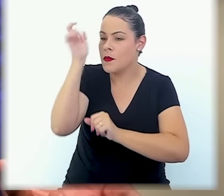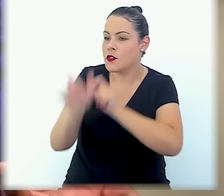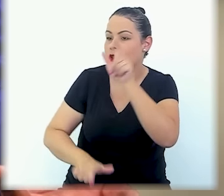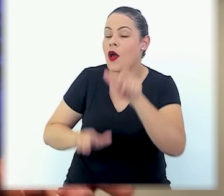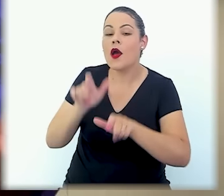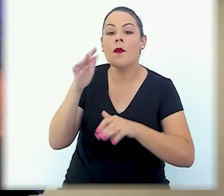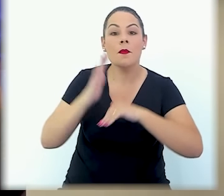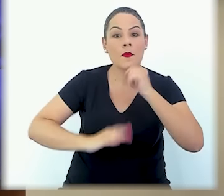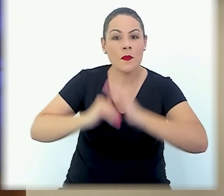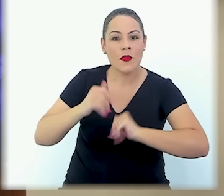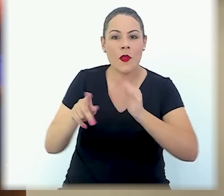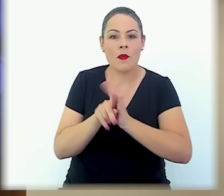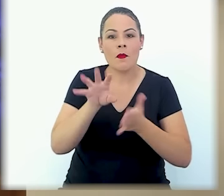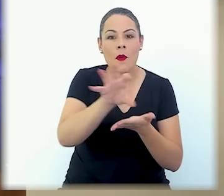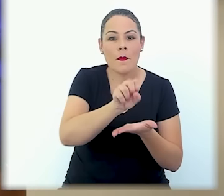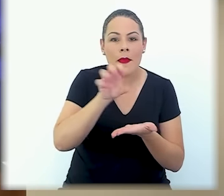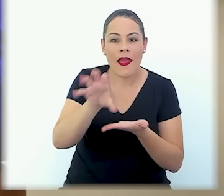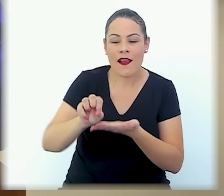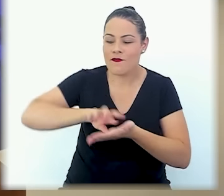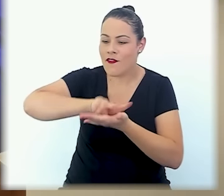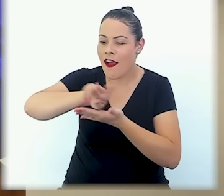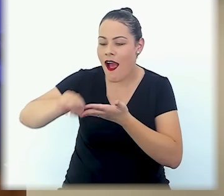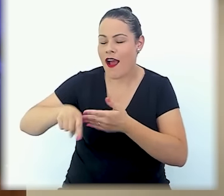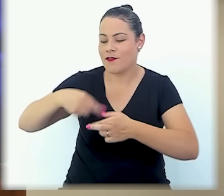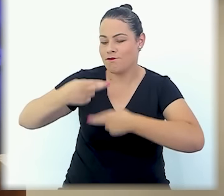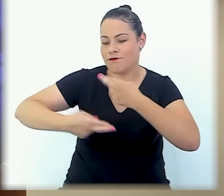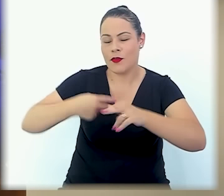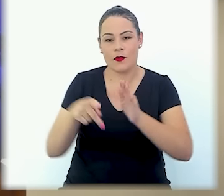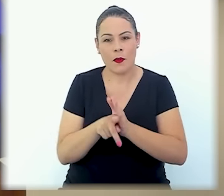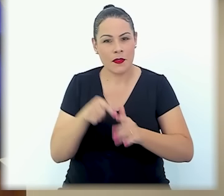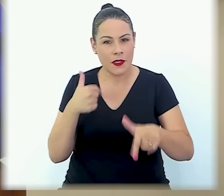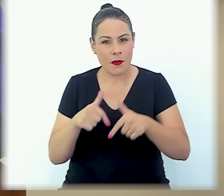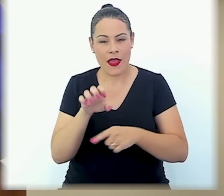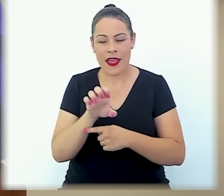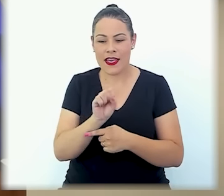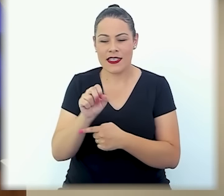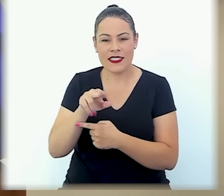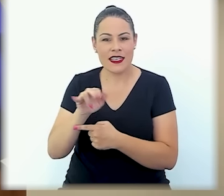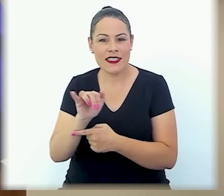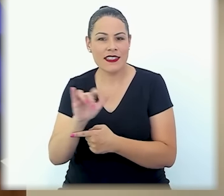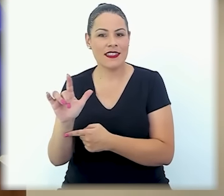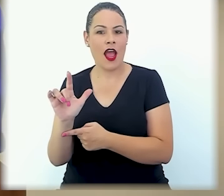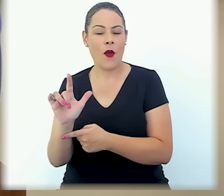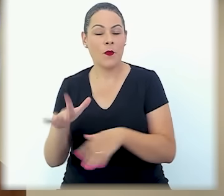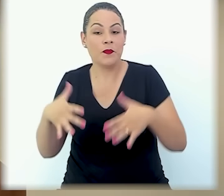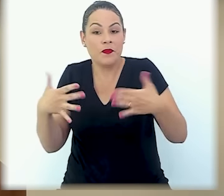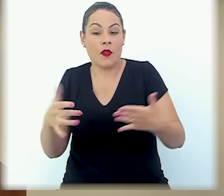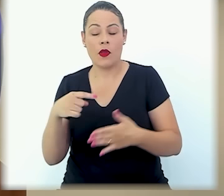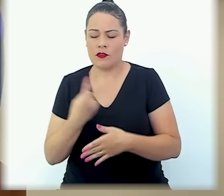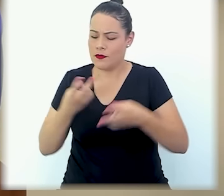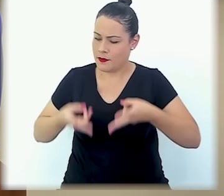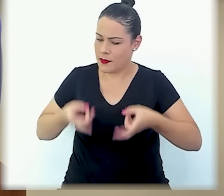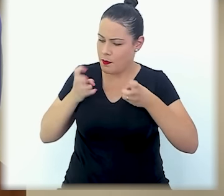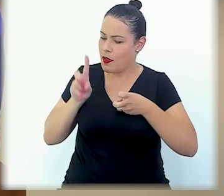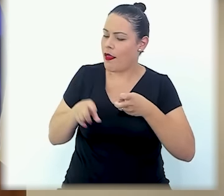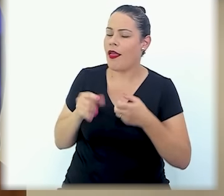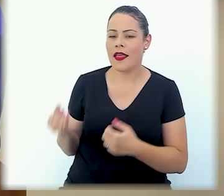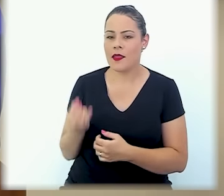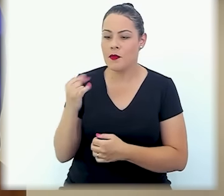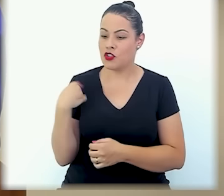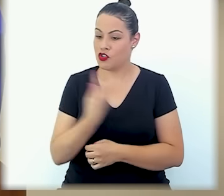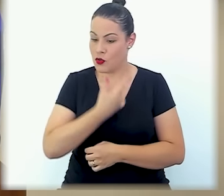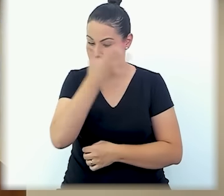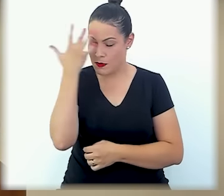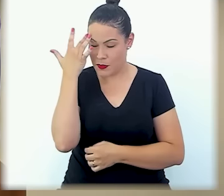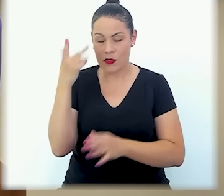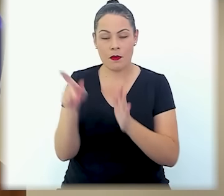catadores se tornarem essenciais, né, naquela época que os serviços poderiam trabalhar essenciais, né? Então, nós notamos aí realmente a realidade, a importância de nós